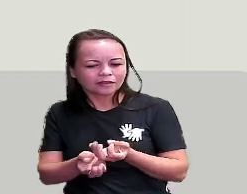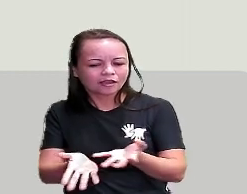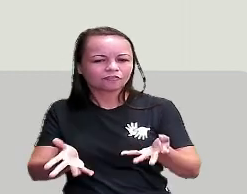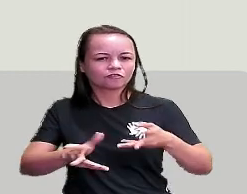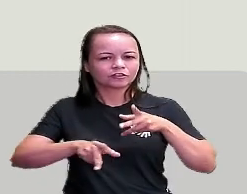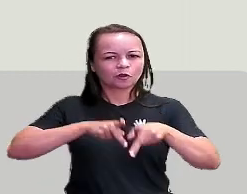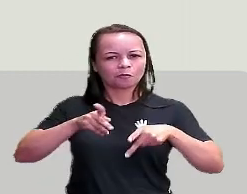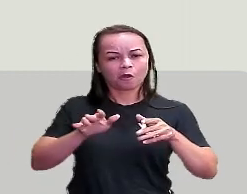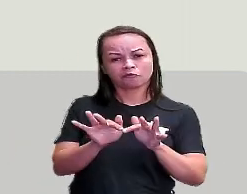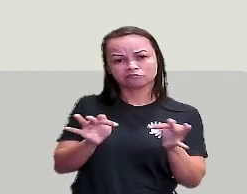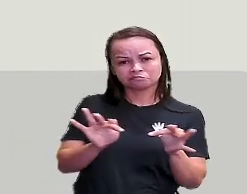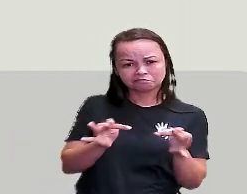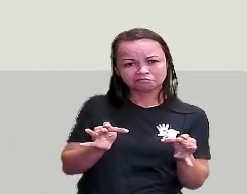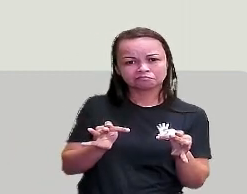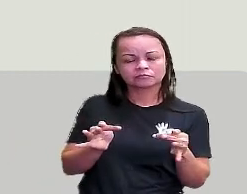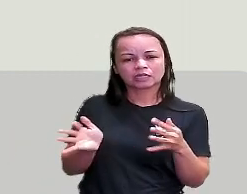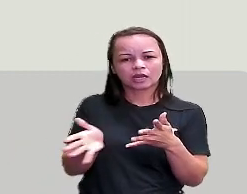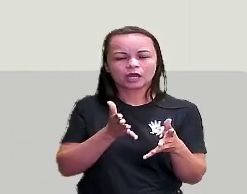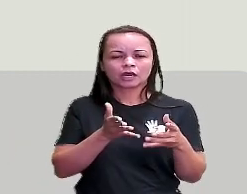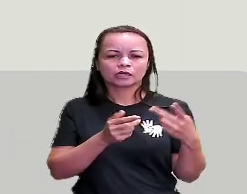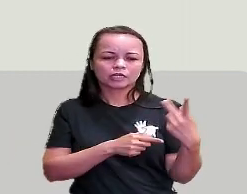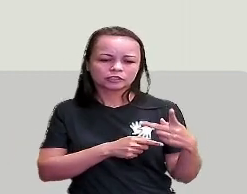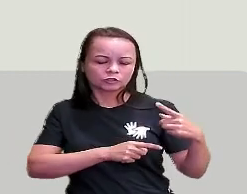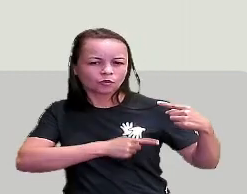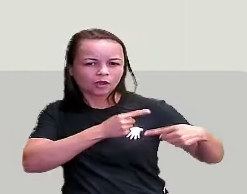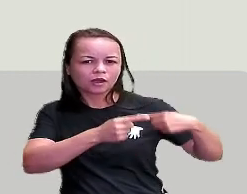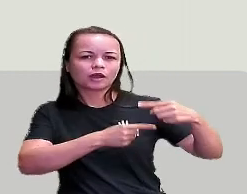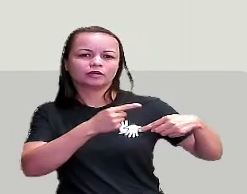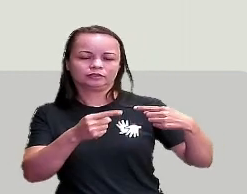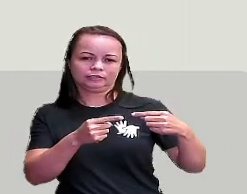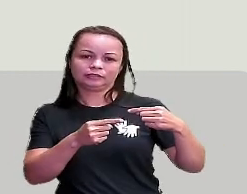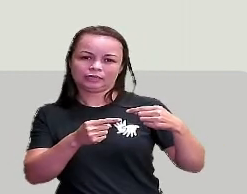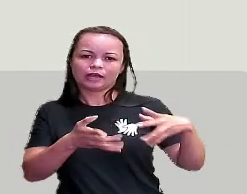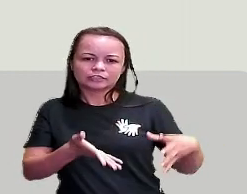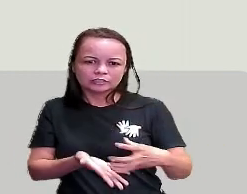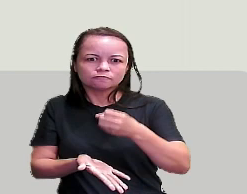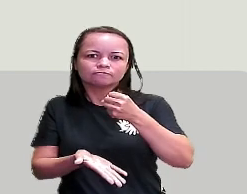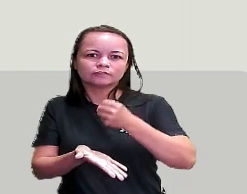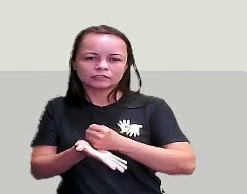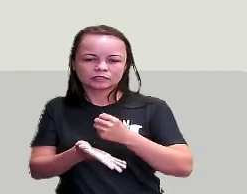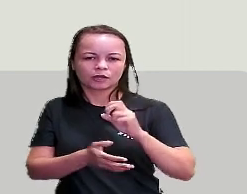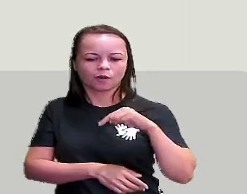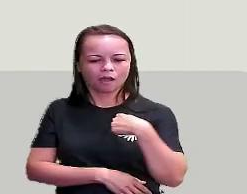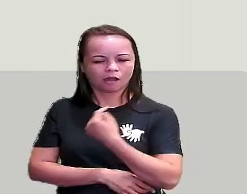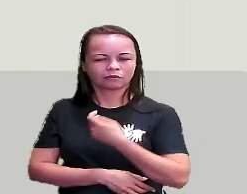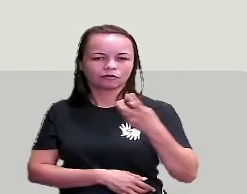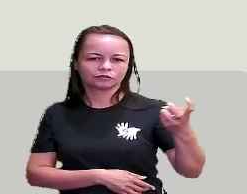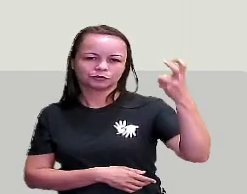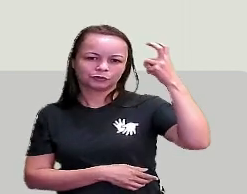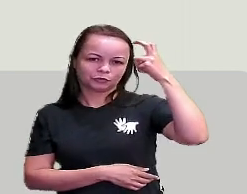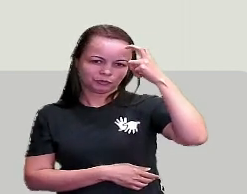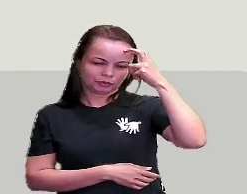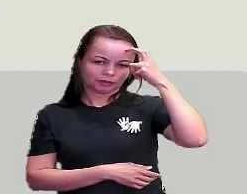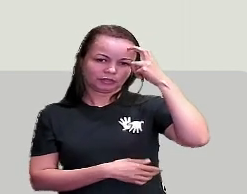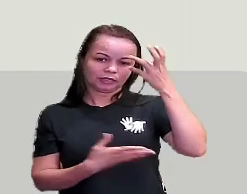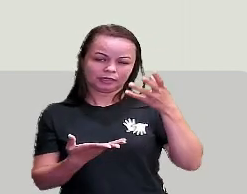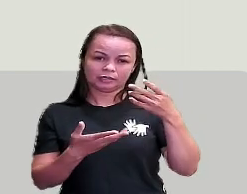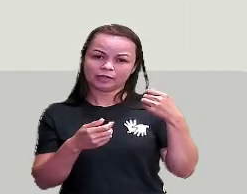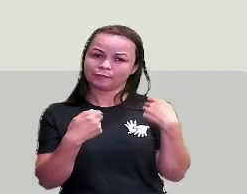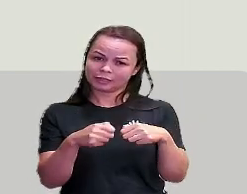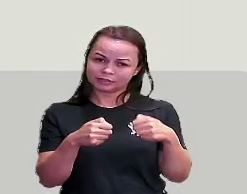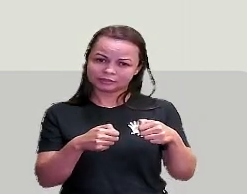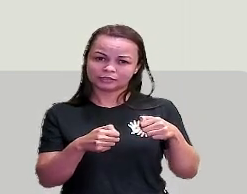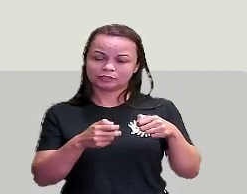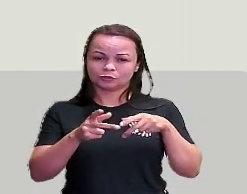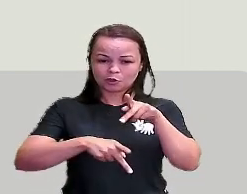povo simples. E sua herança civilizacional, a nossa cultura, é linda e todo brasileiro deve conhecer a